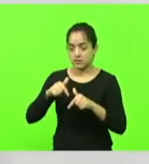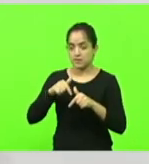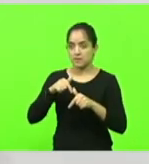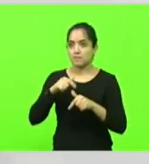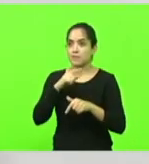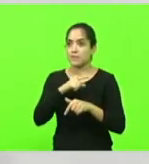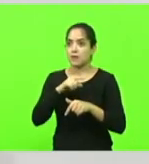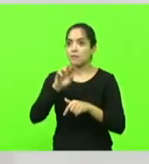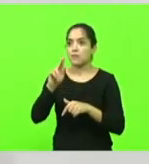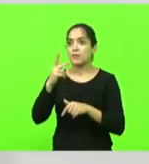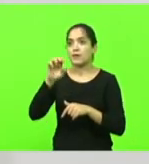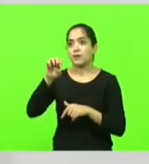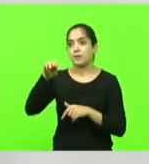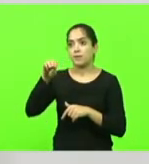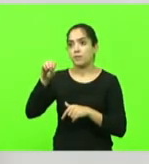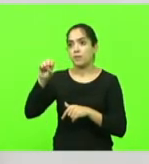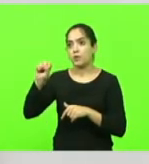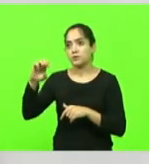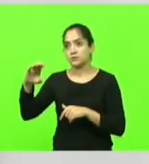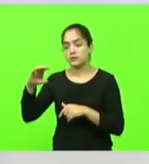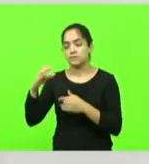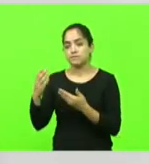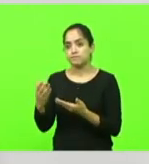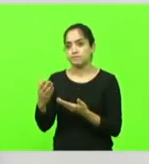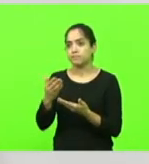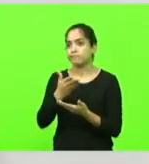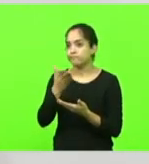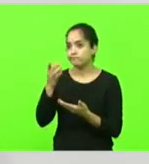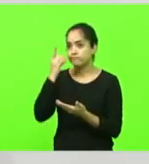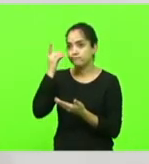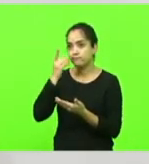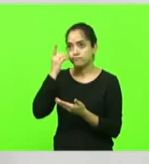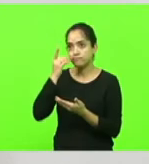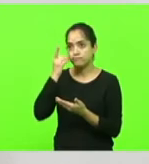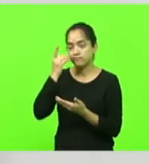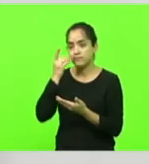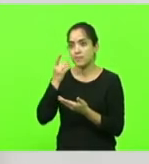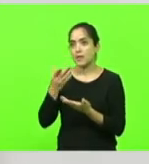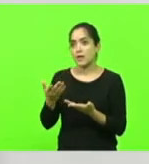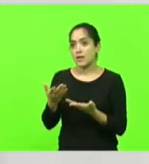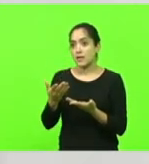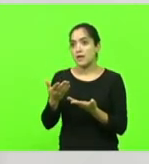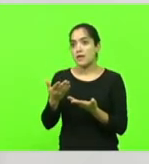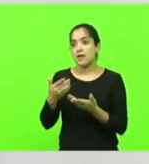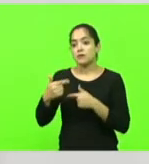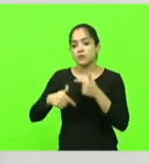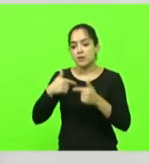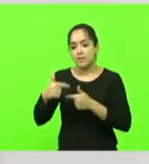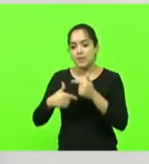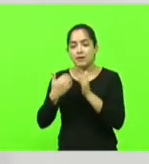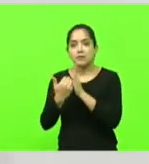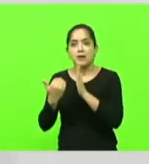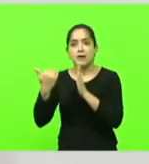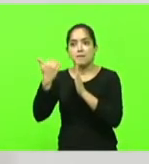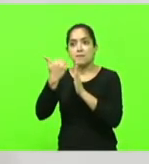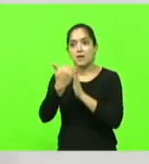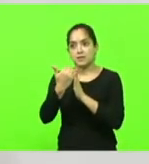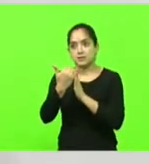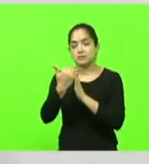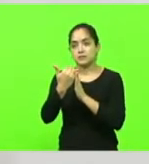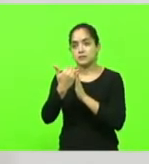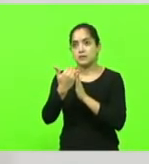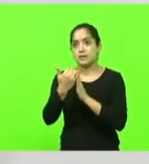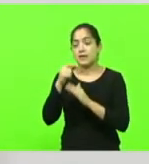Emosc, Chapecó. Portanto, senhores e senhoras, deputados e deputadas, é muito além do trabalho de ressocialização, o